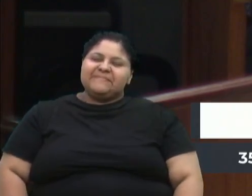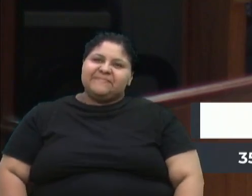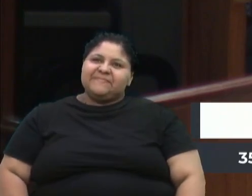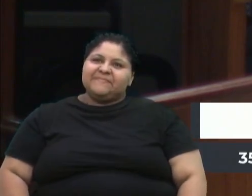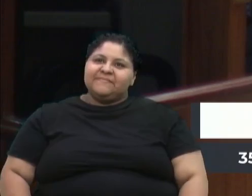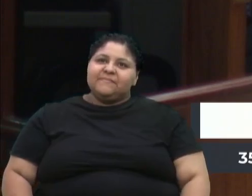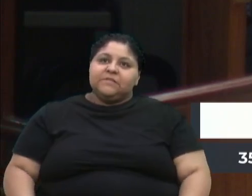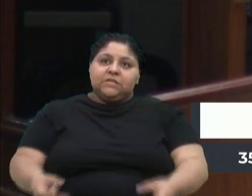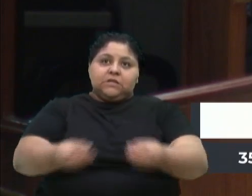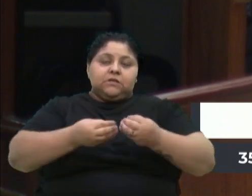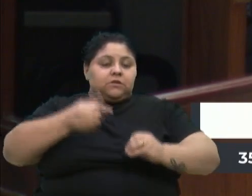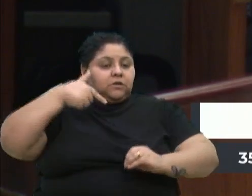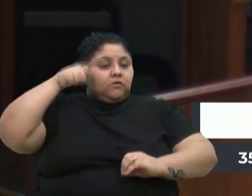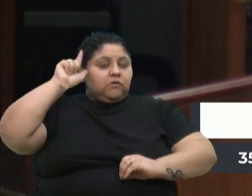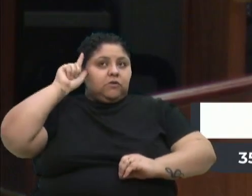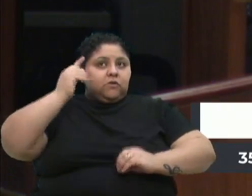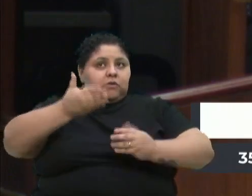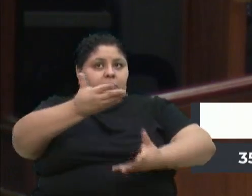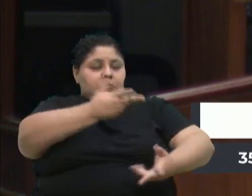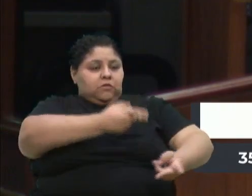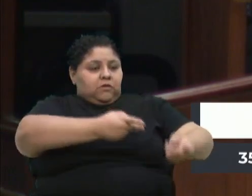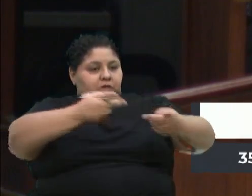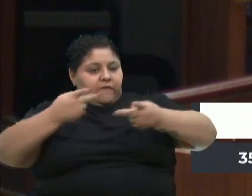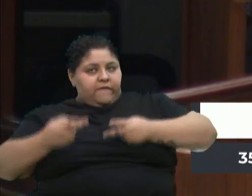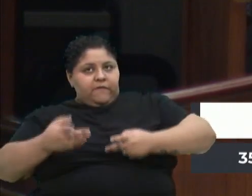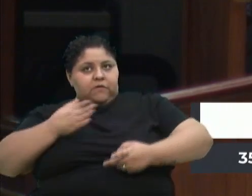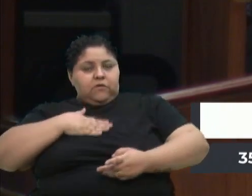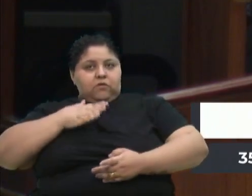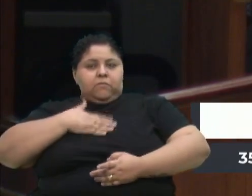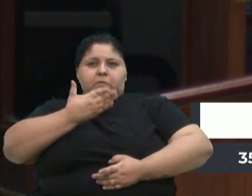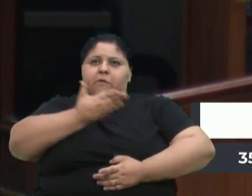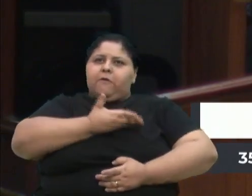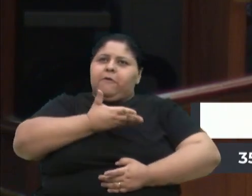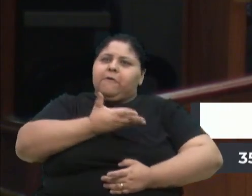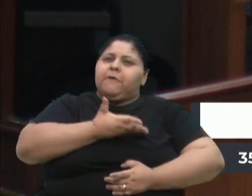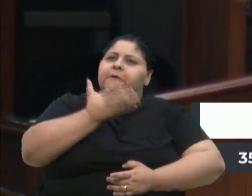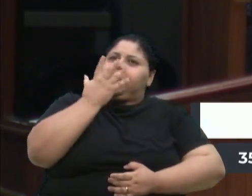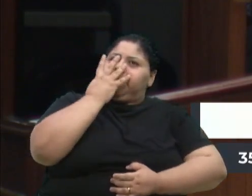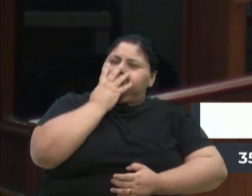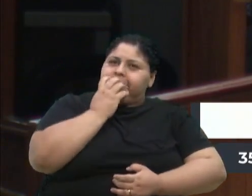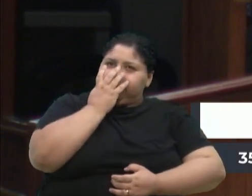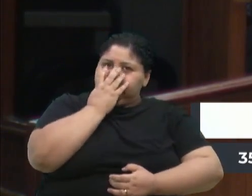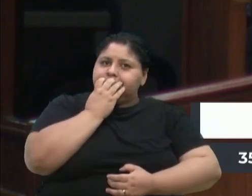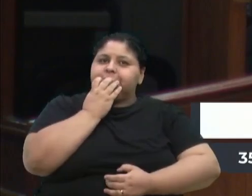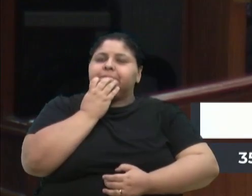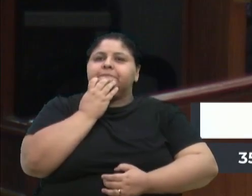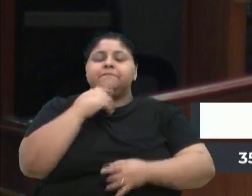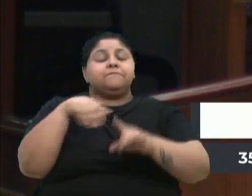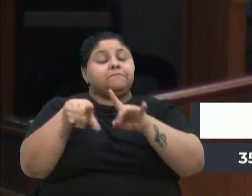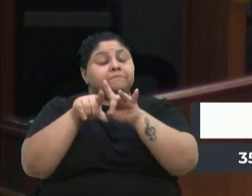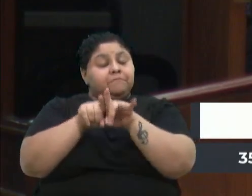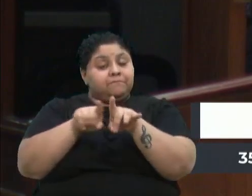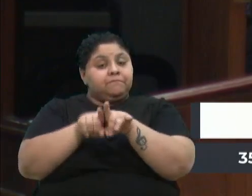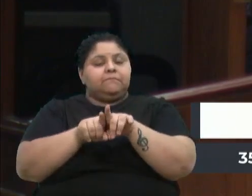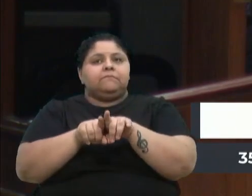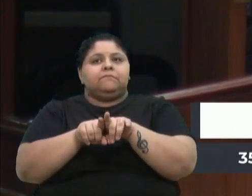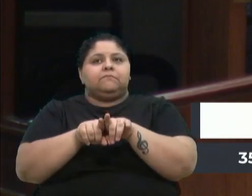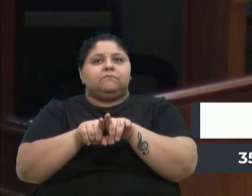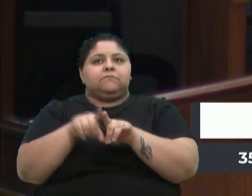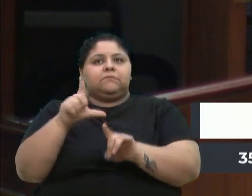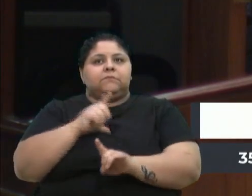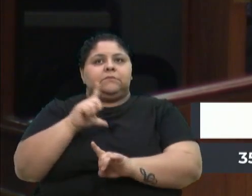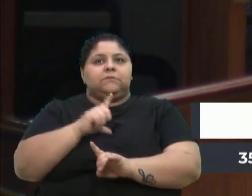Eu recebi ontem a visita do meu colega Camiles e também tenho